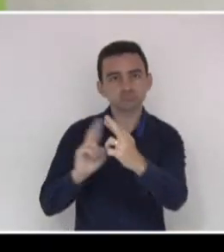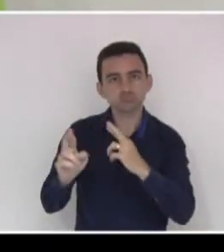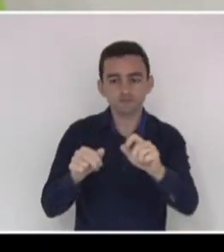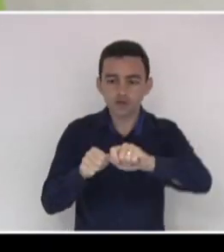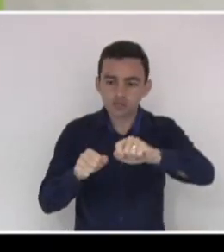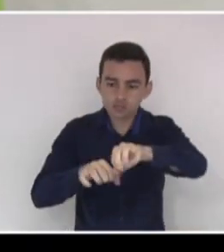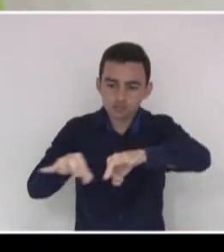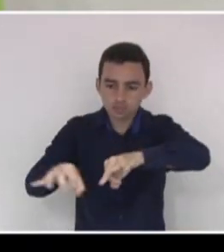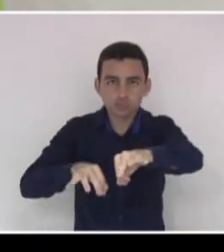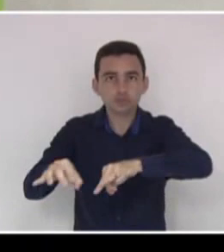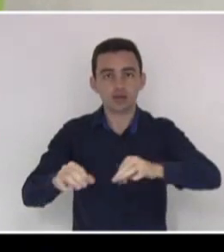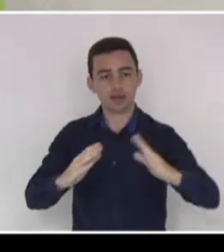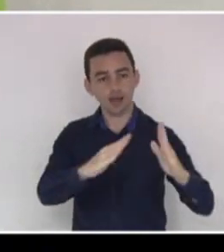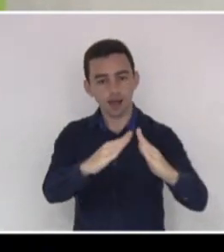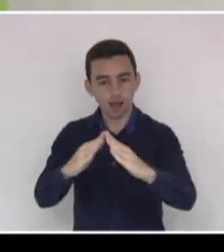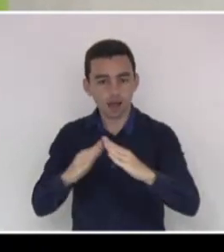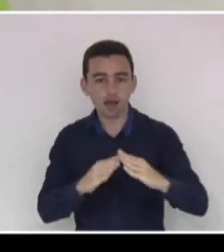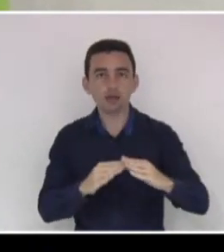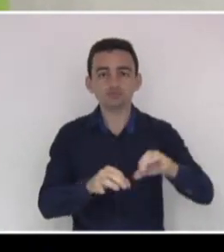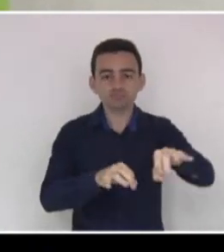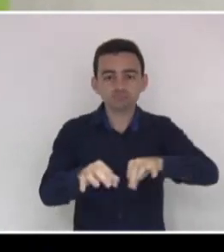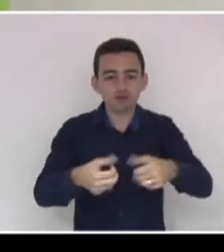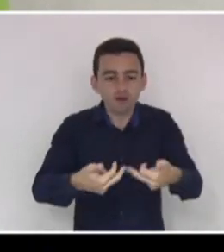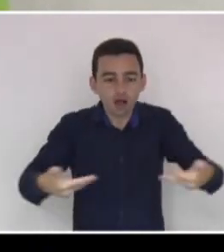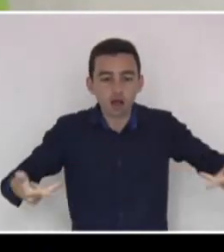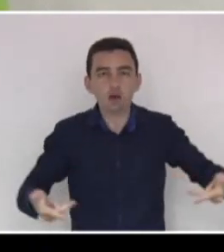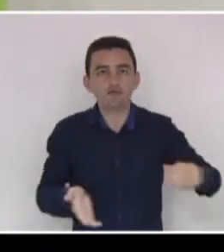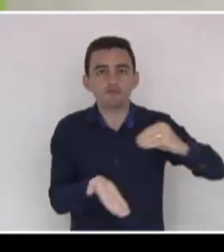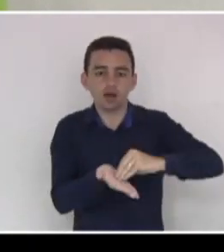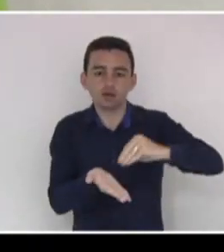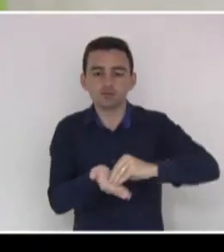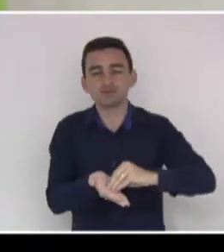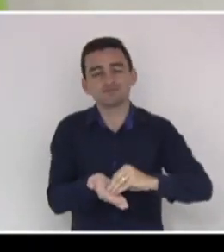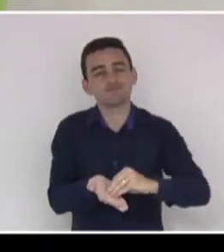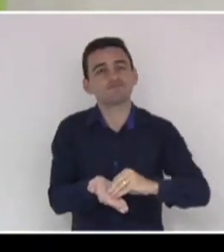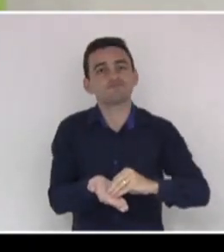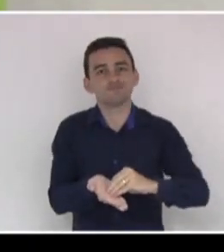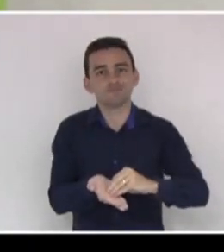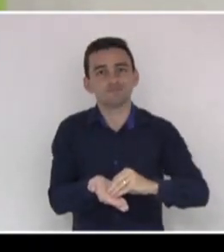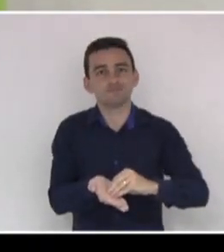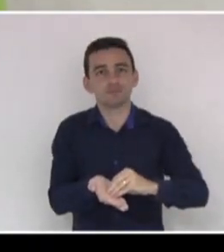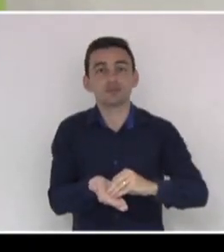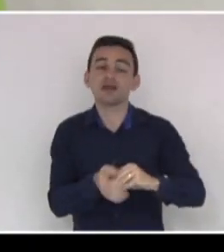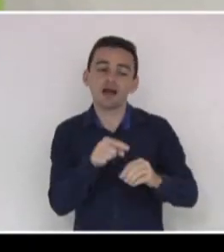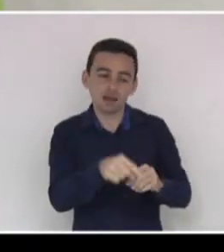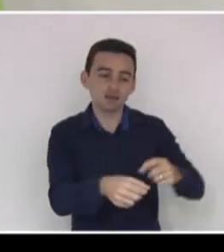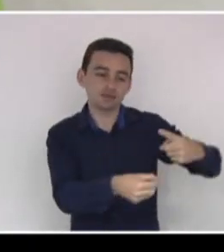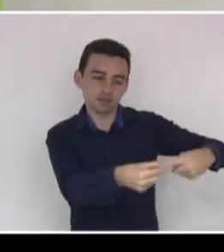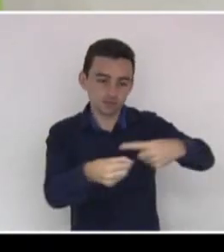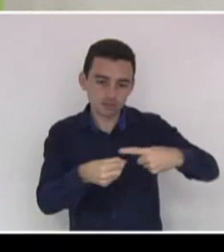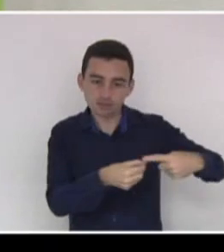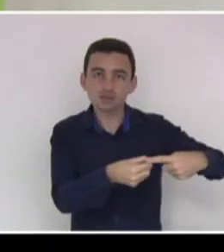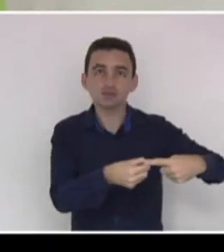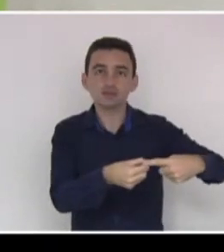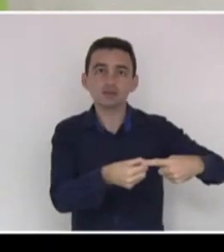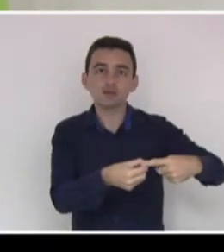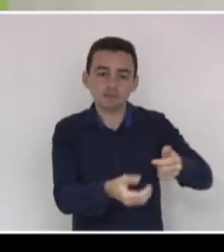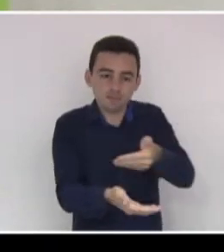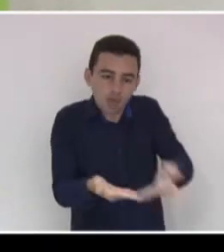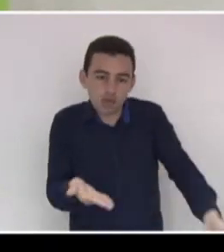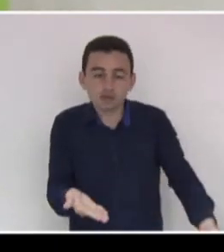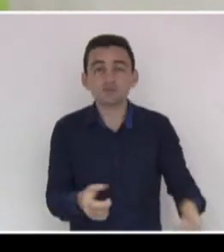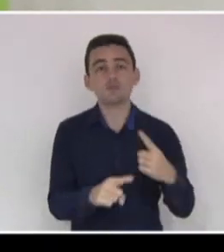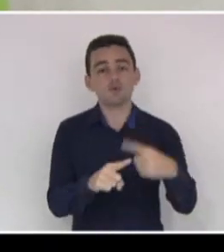moradia, para a gestão da área social, enfim. O município perde ao não poder